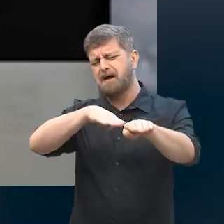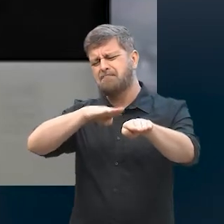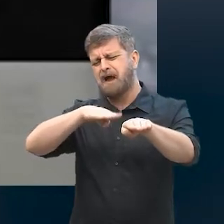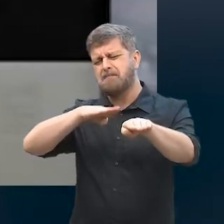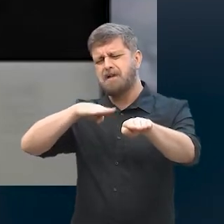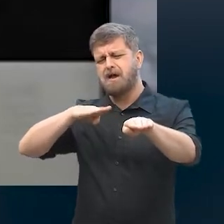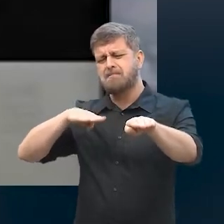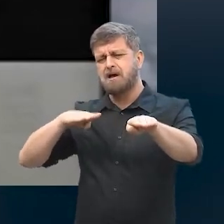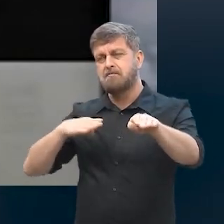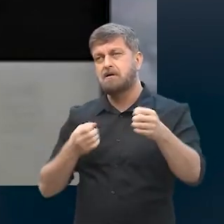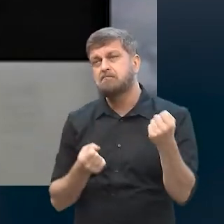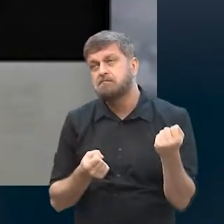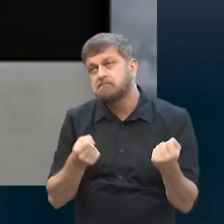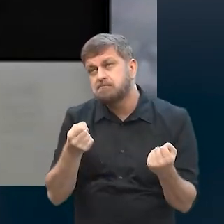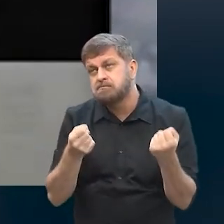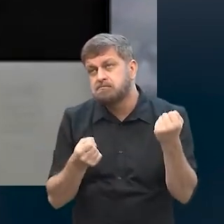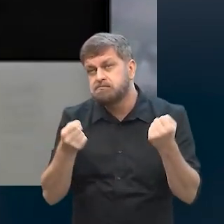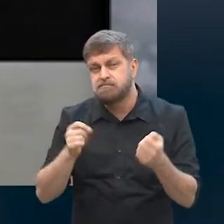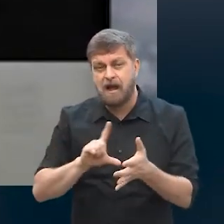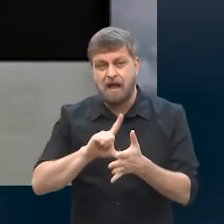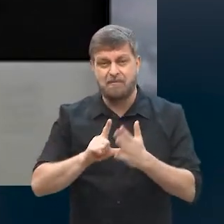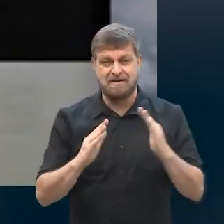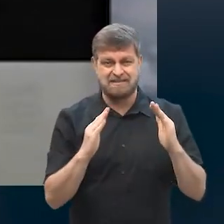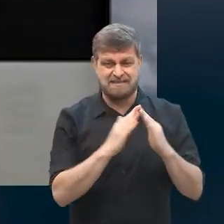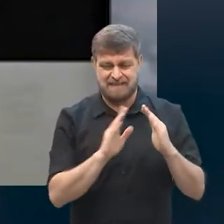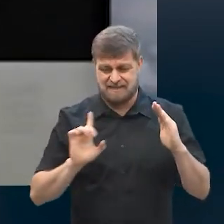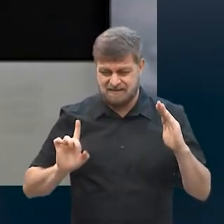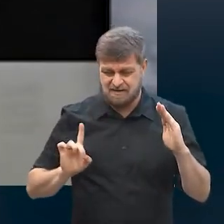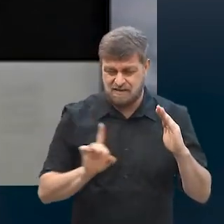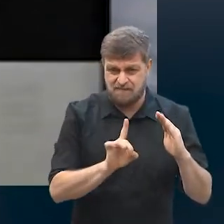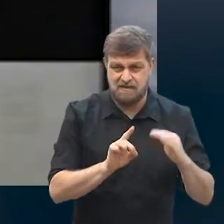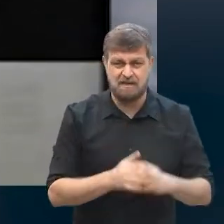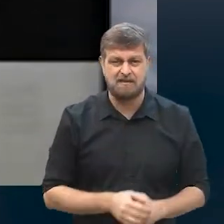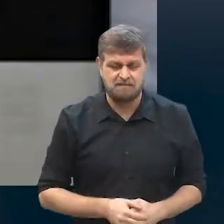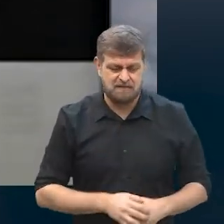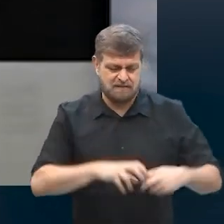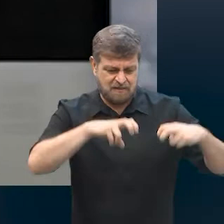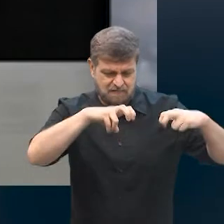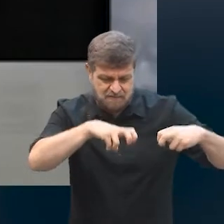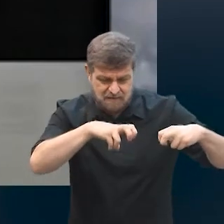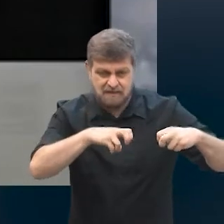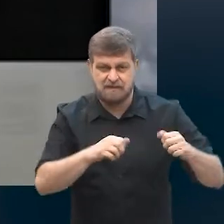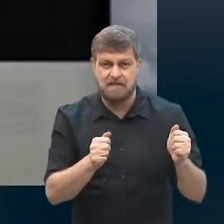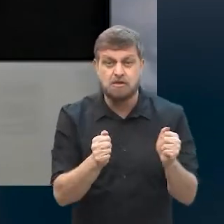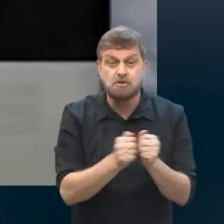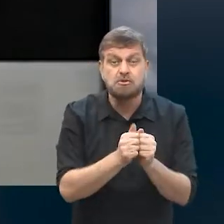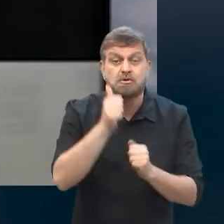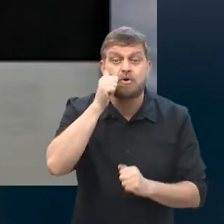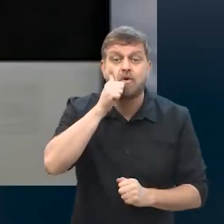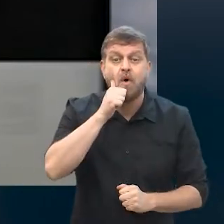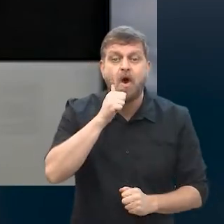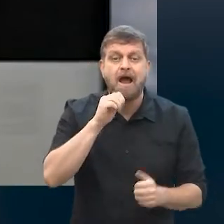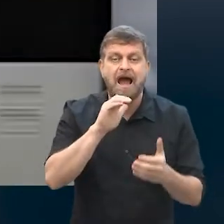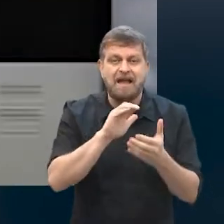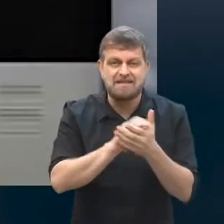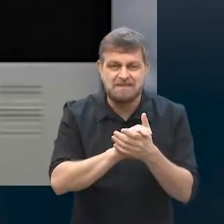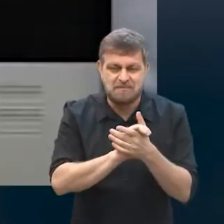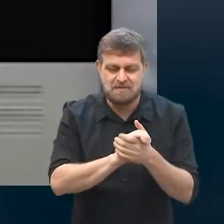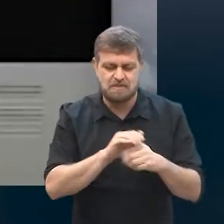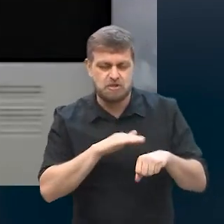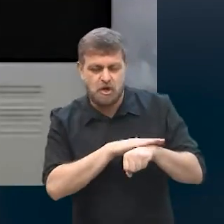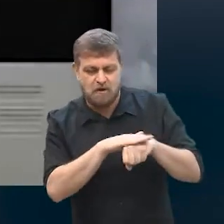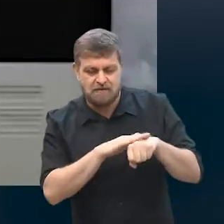complicado. E eu sentei na cozinha, eu estava com a minha esposa, a gente conversou bastante. E na época eu tinha